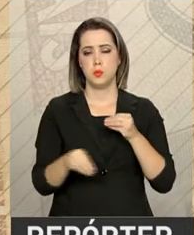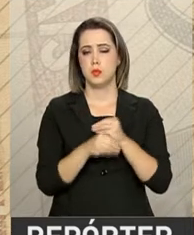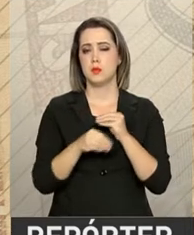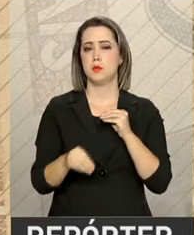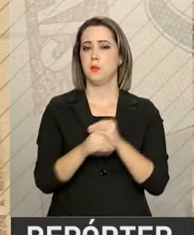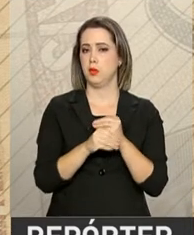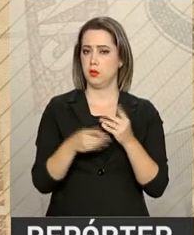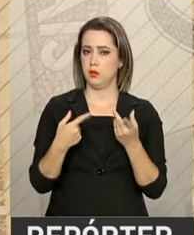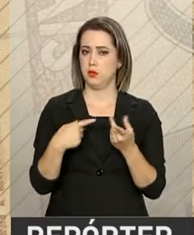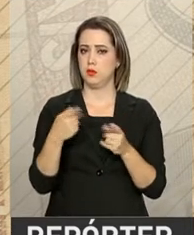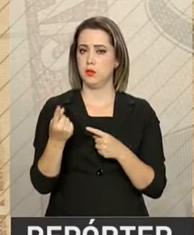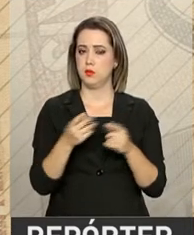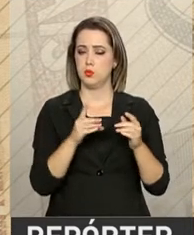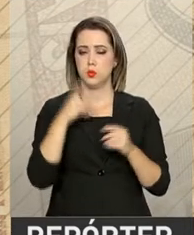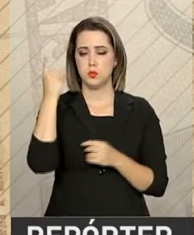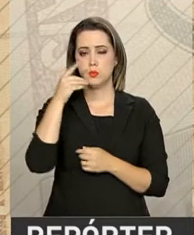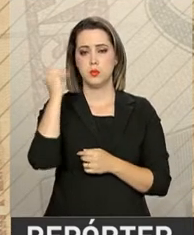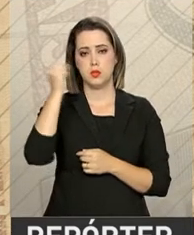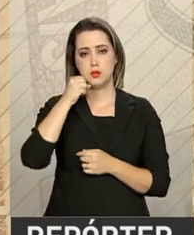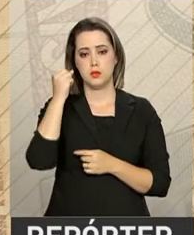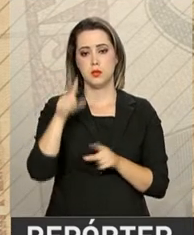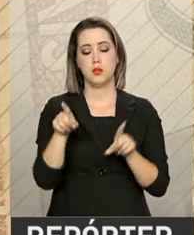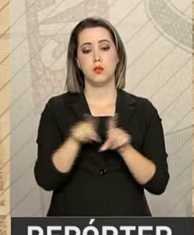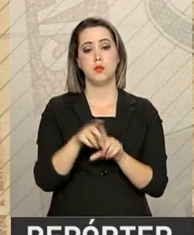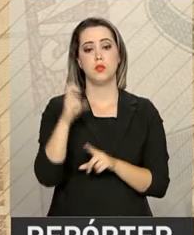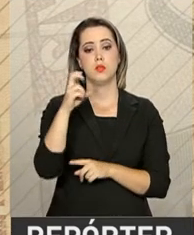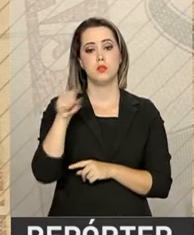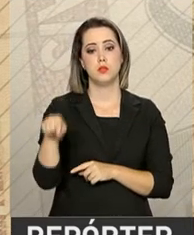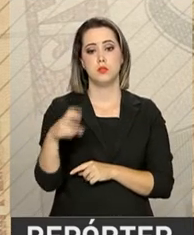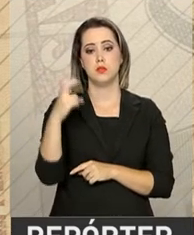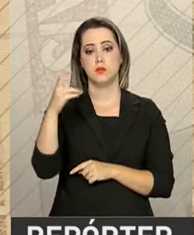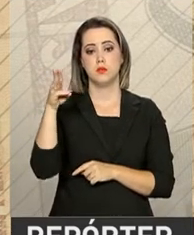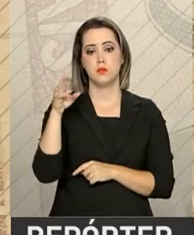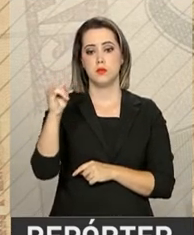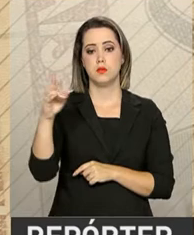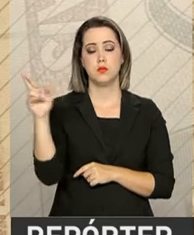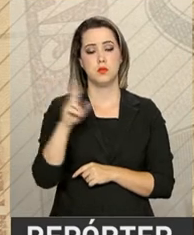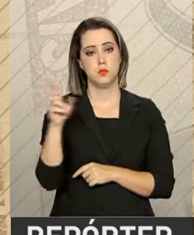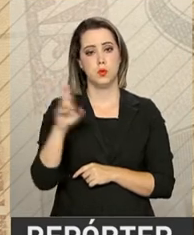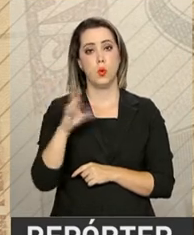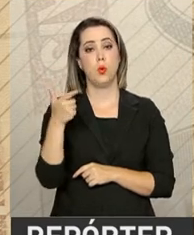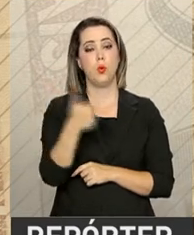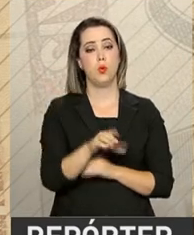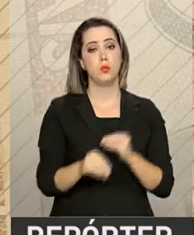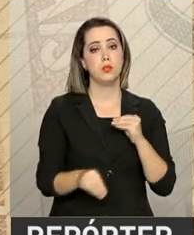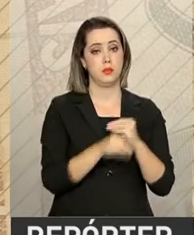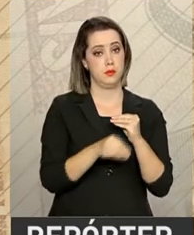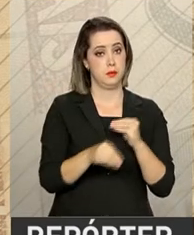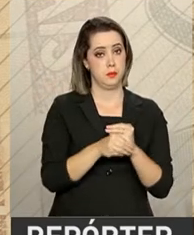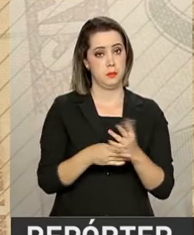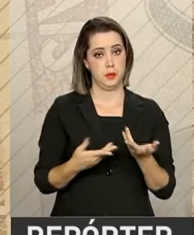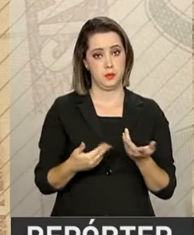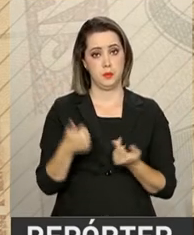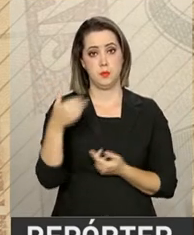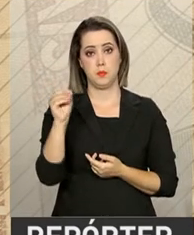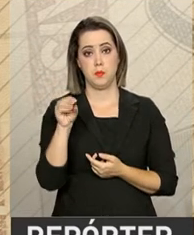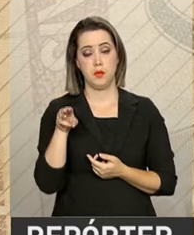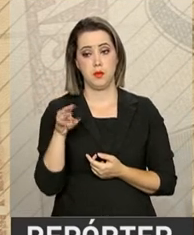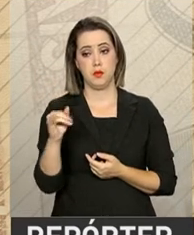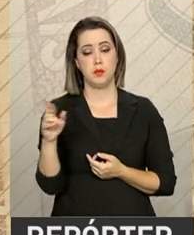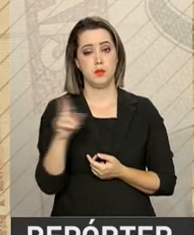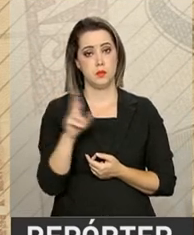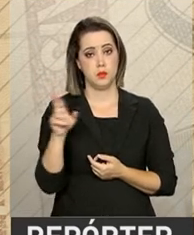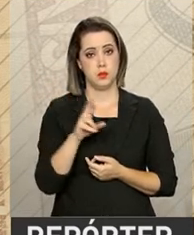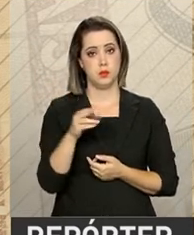parlamentares e cinco milhões e meio de reais sobre as emendas não obrigatórias 10 bilhões e meio de reais no pac